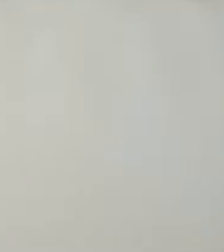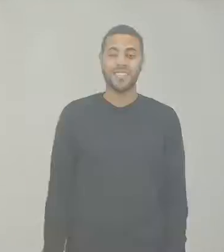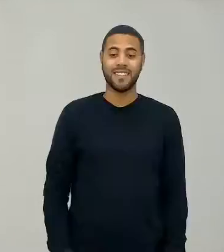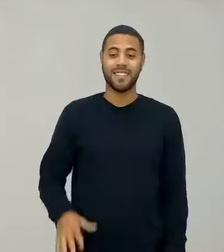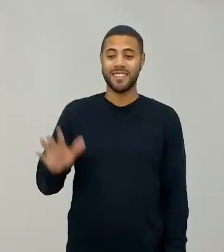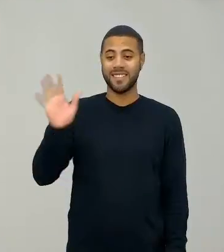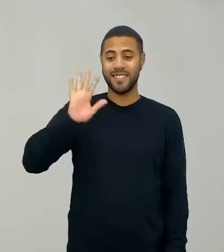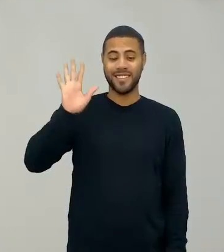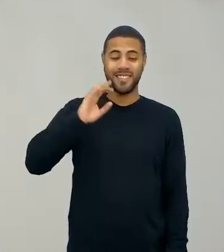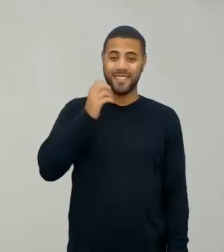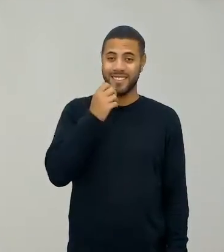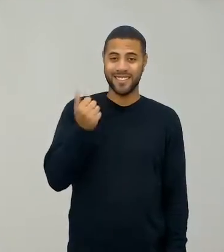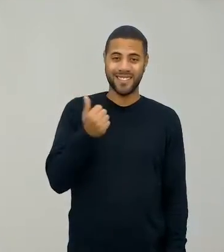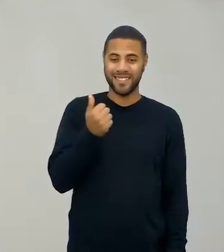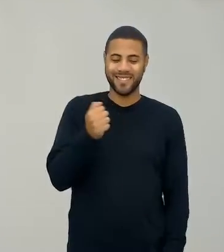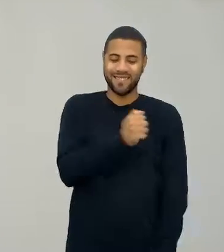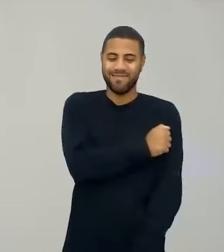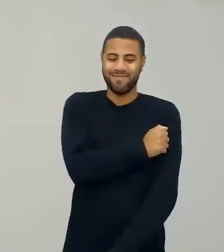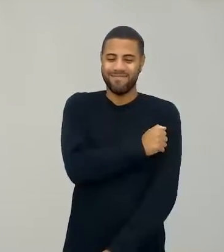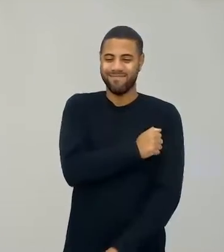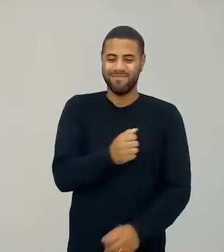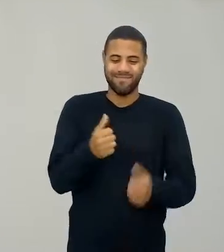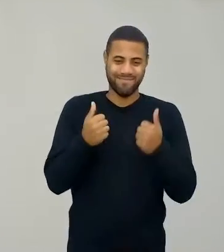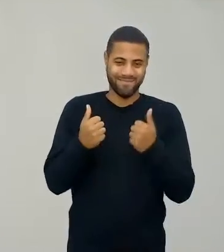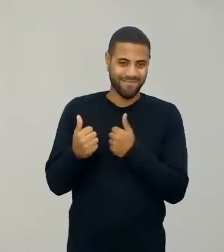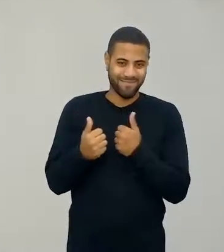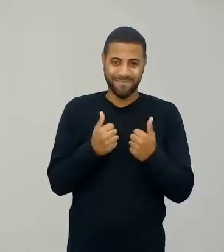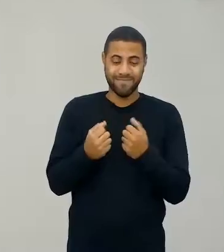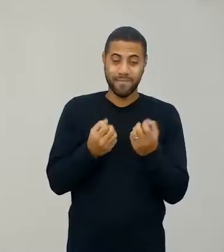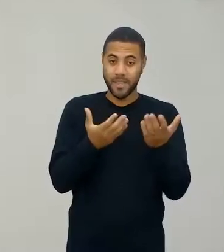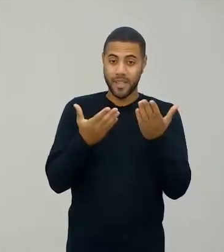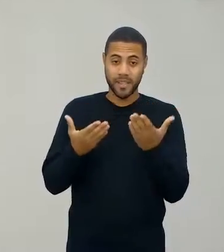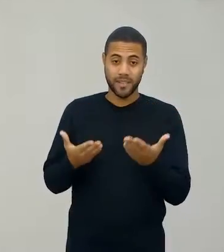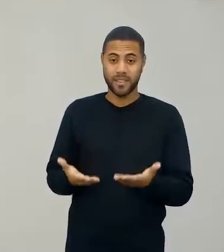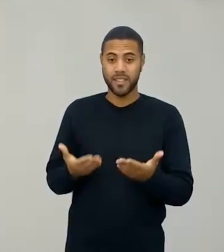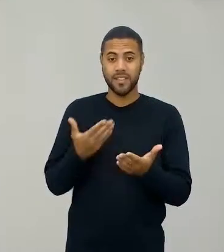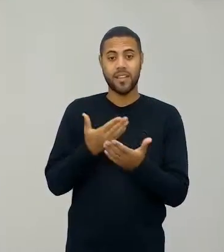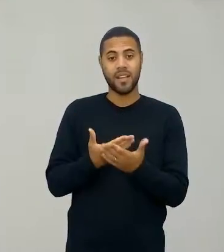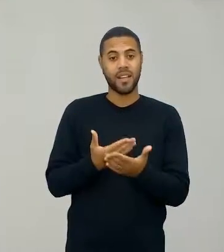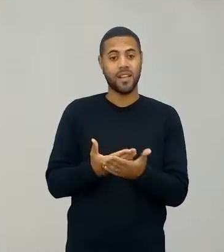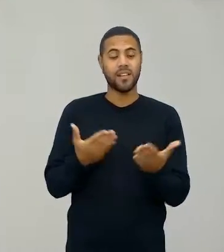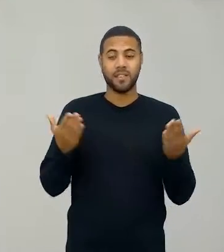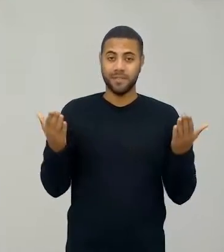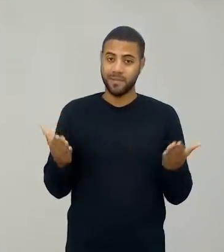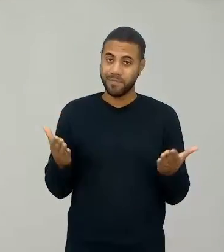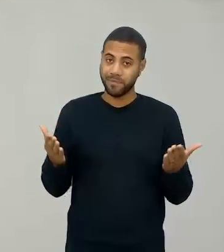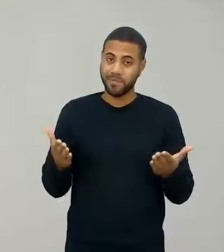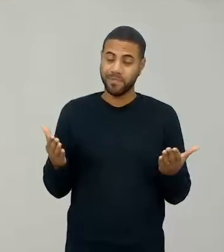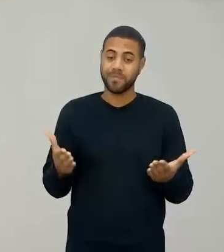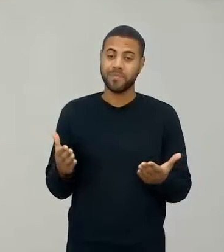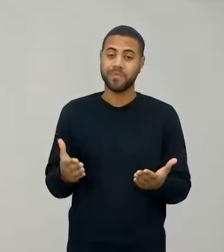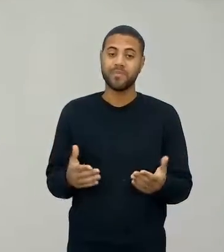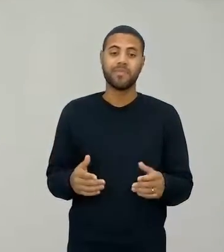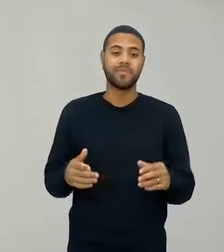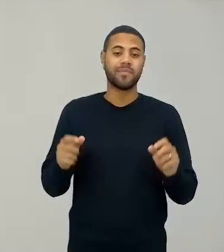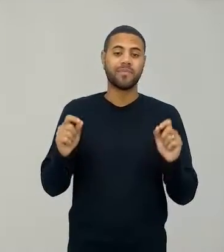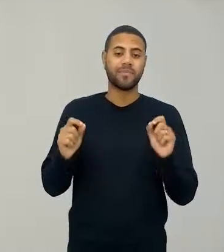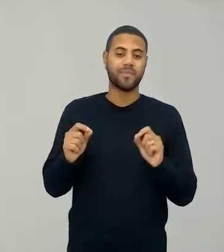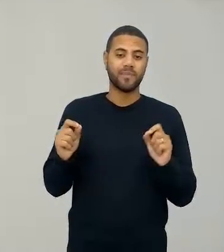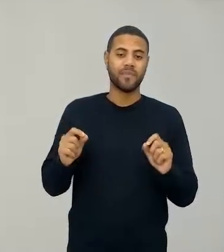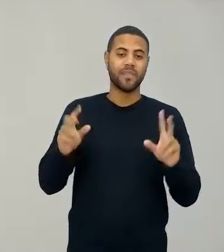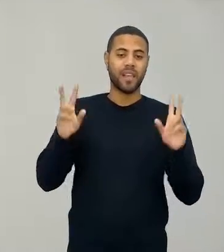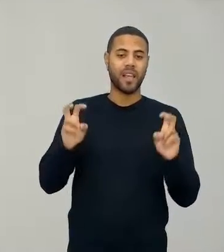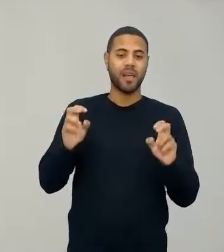Olá, estudantes! Sejam muito bem-vindos à aula de hoje do nosso componente de